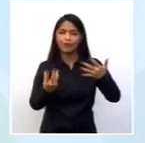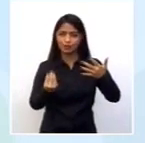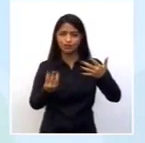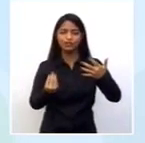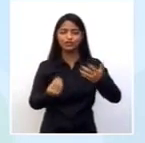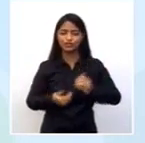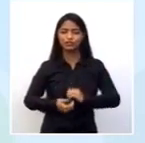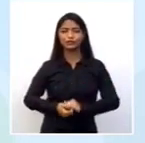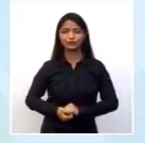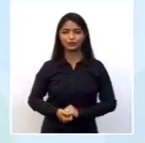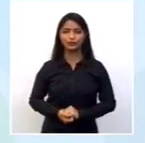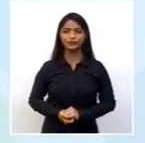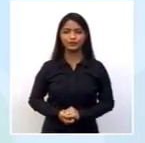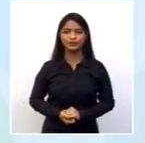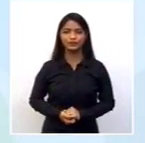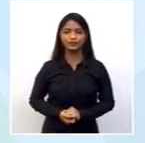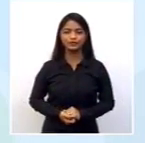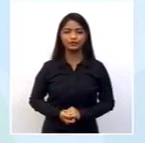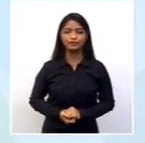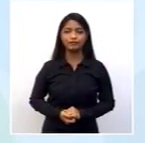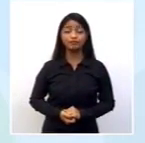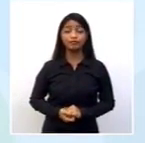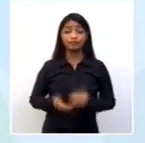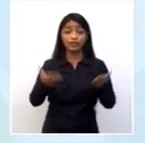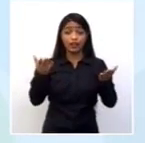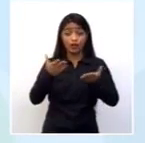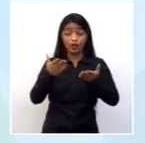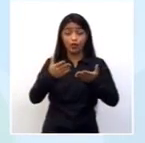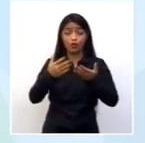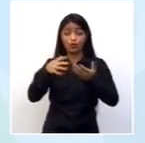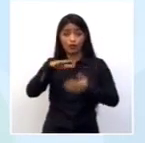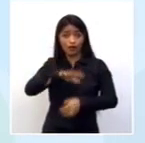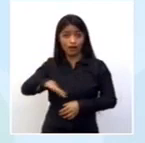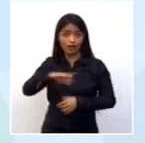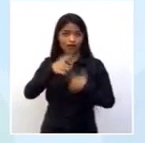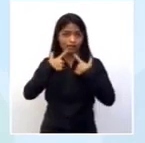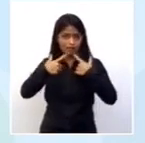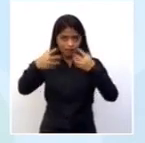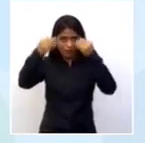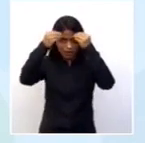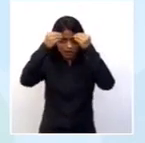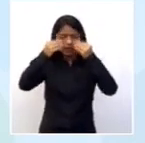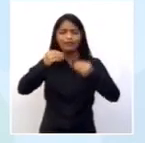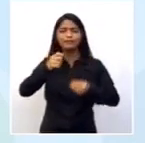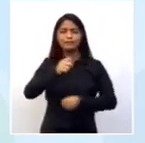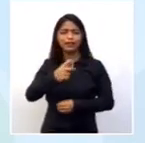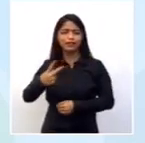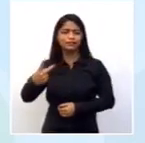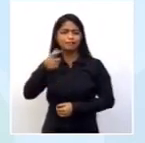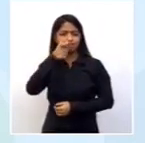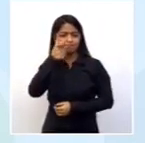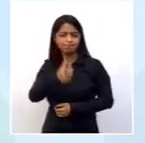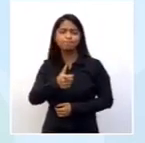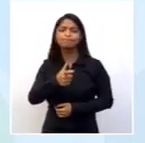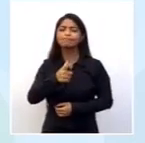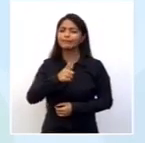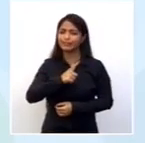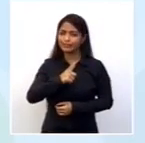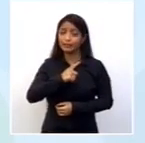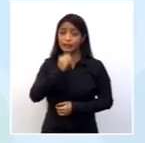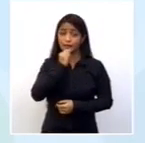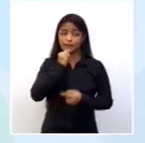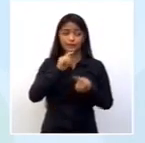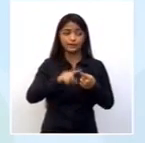Pensando, né, na nossa área de hoje, área de linguagens, tem alguns aplicativos bem interessantes, por exemplo, o